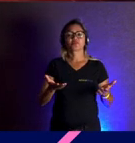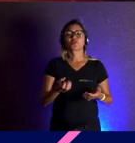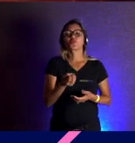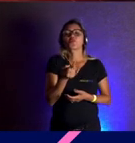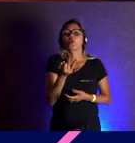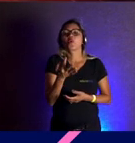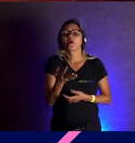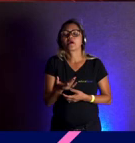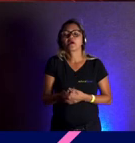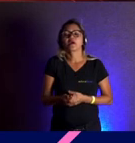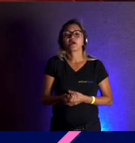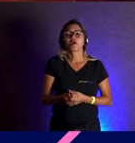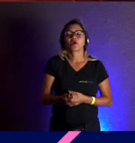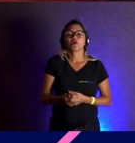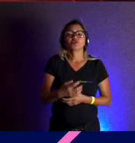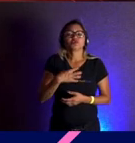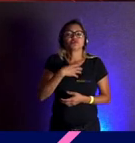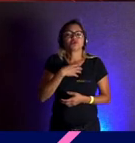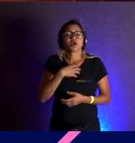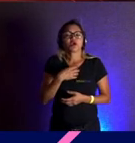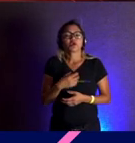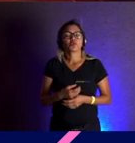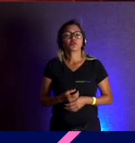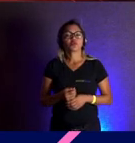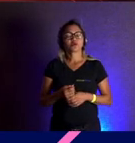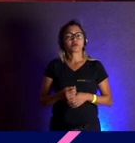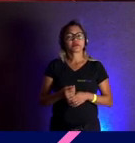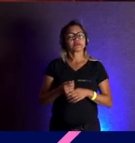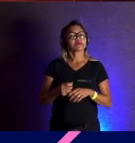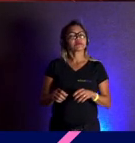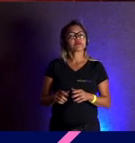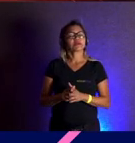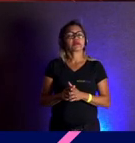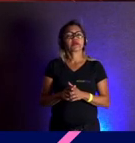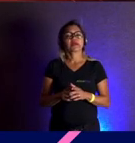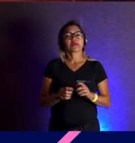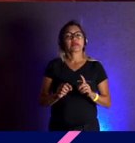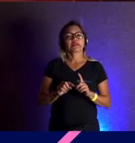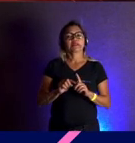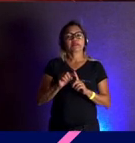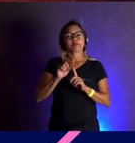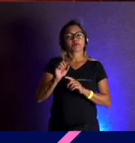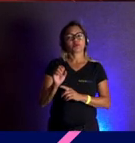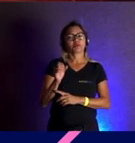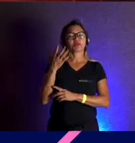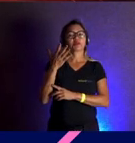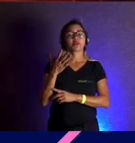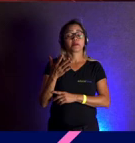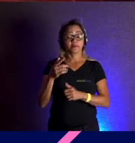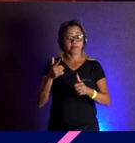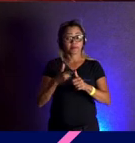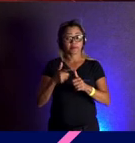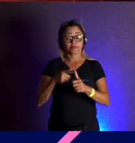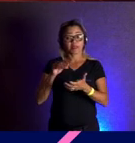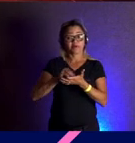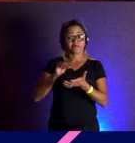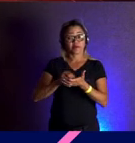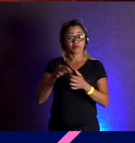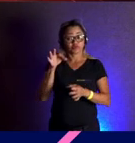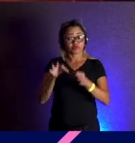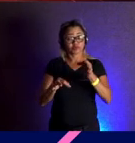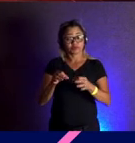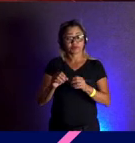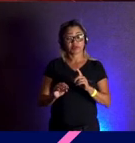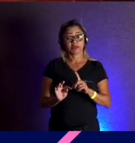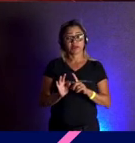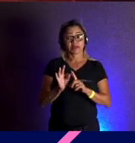é o tom que vocês acham que a cobertura climática deve ter para lidar com a injustiça climática, para lidar para os